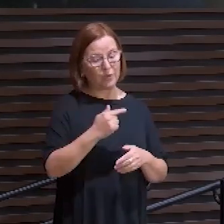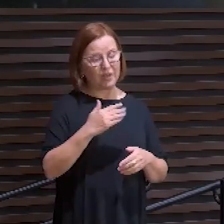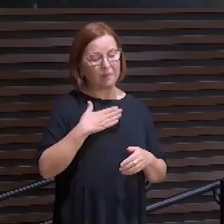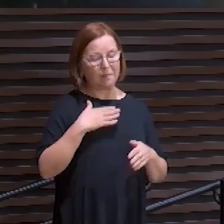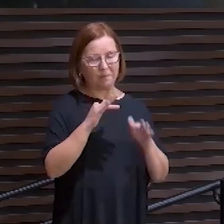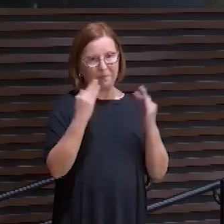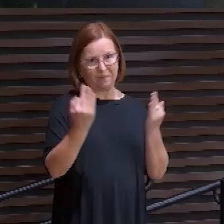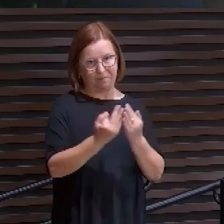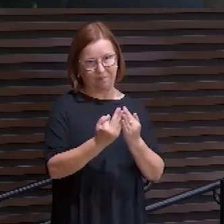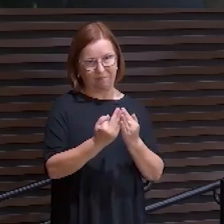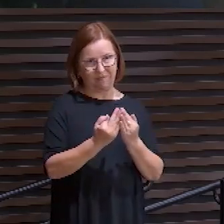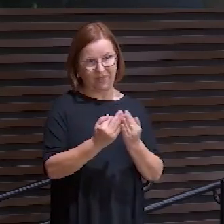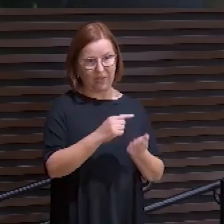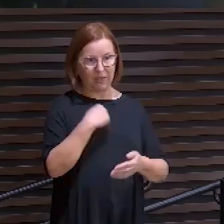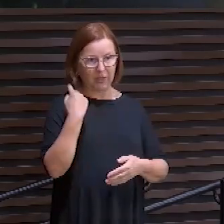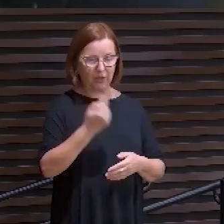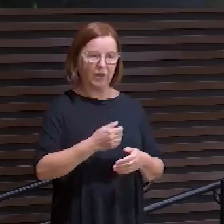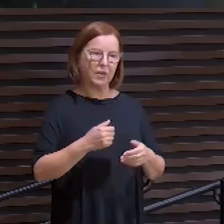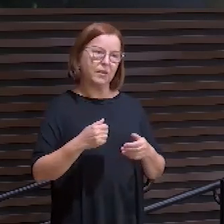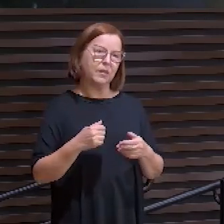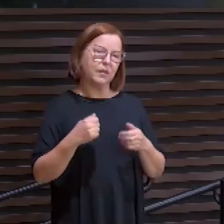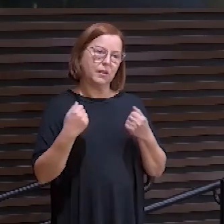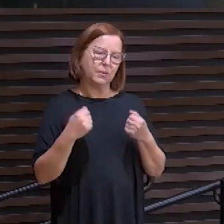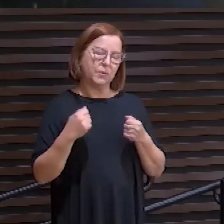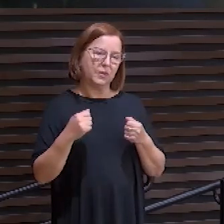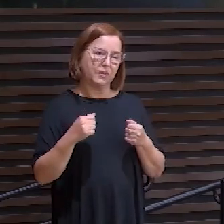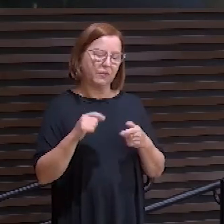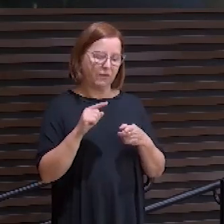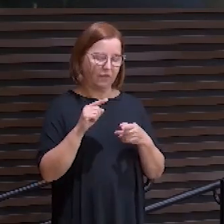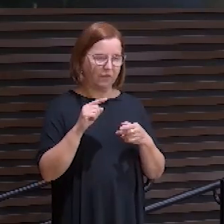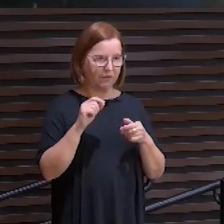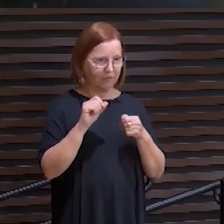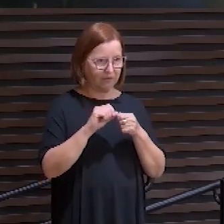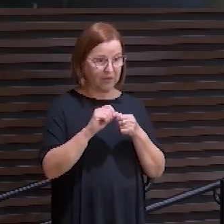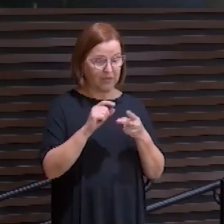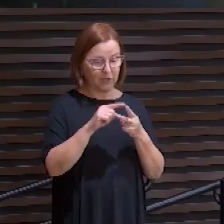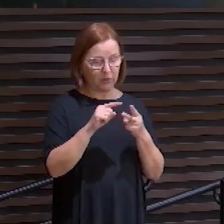Nós temos que dar juntamente as coisas, mas dentro da prioridade.